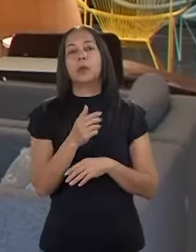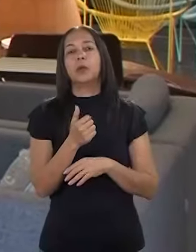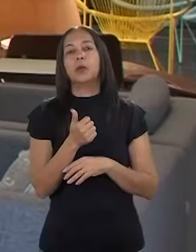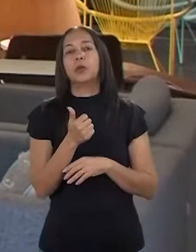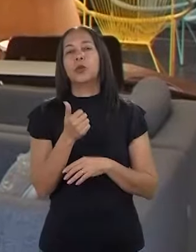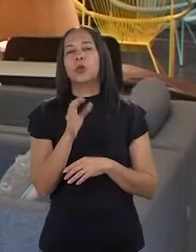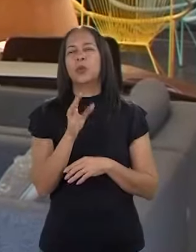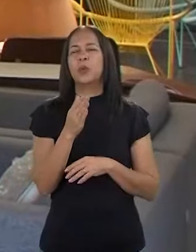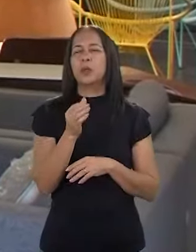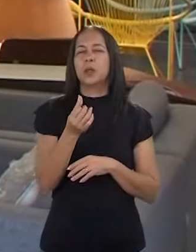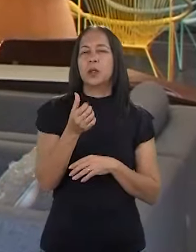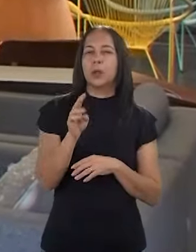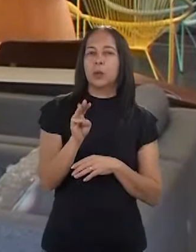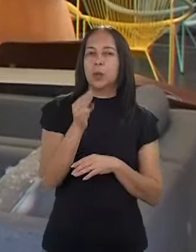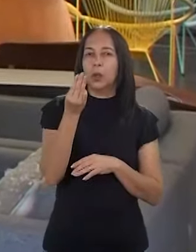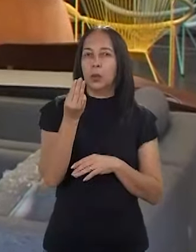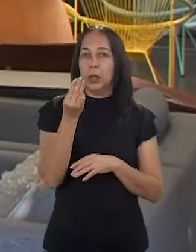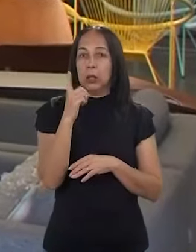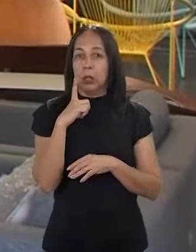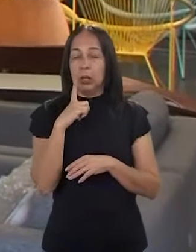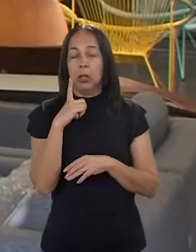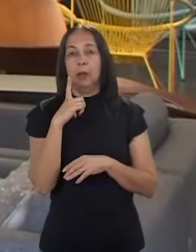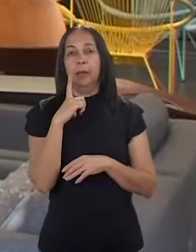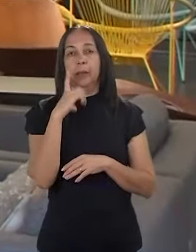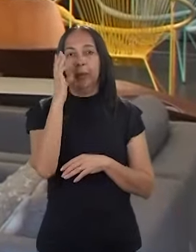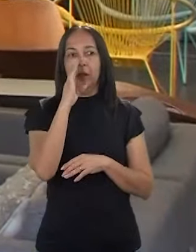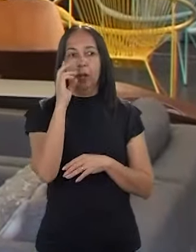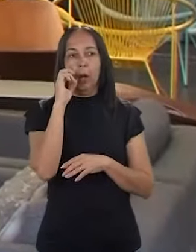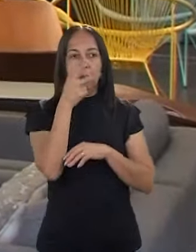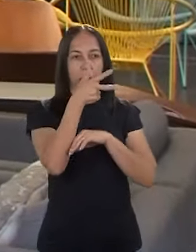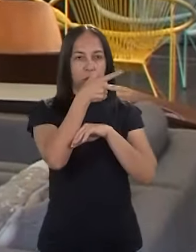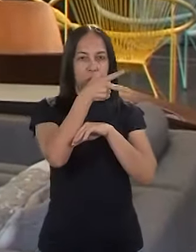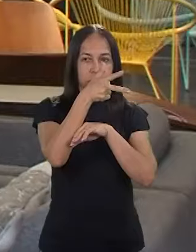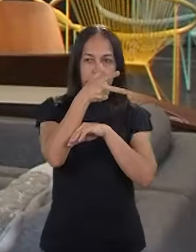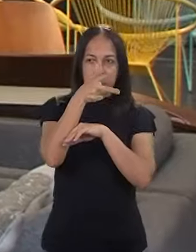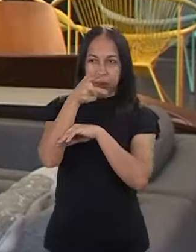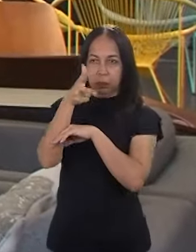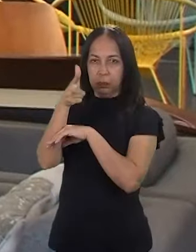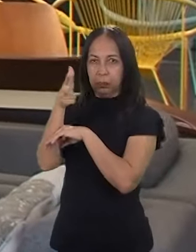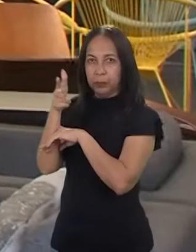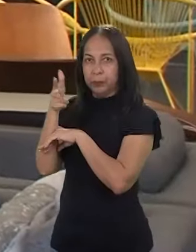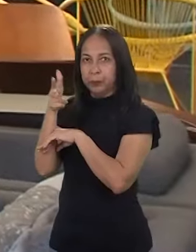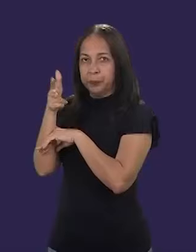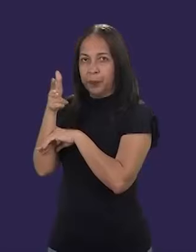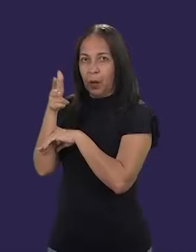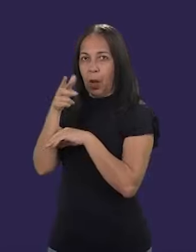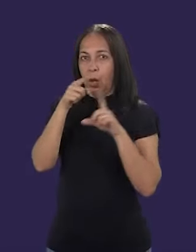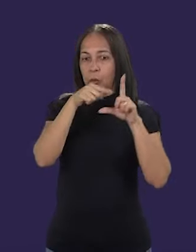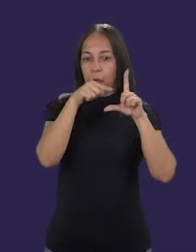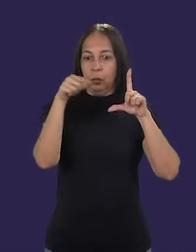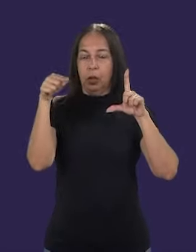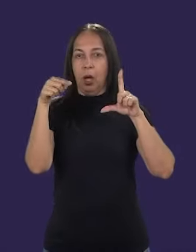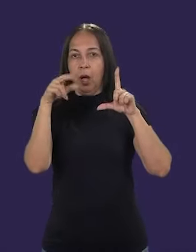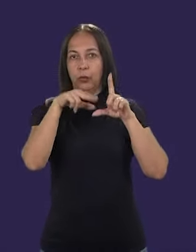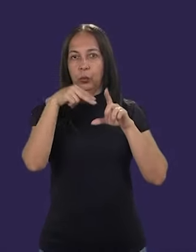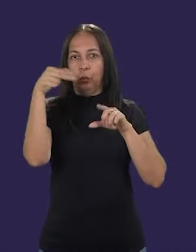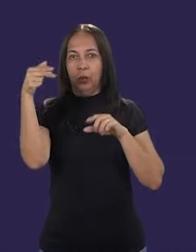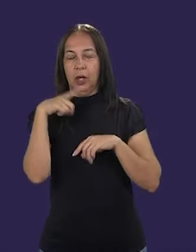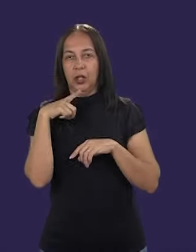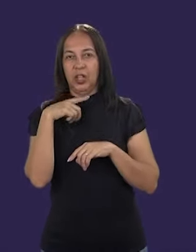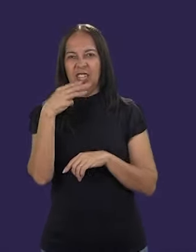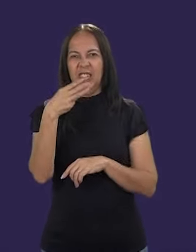de 47,6 milhões de brasileiros estão sob vigilância de câmaras de reconhecimento facial na segurança pública no gráfico O nordeste